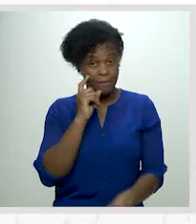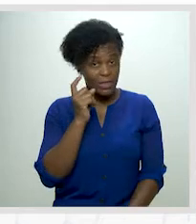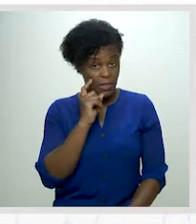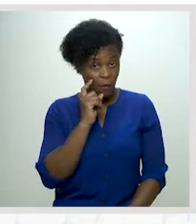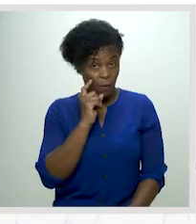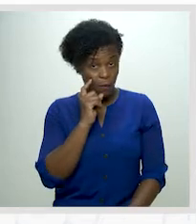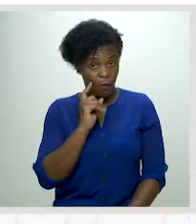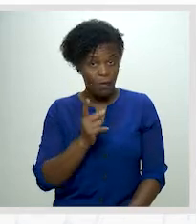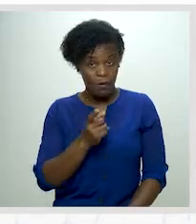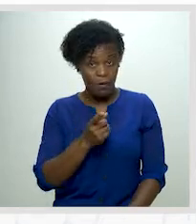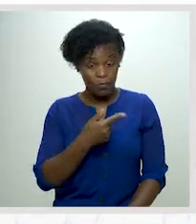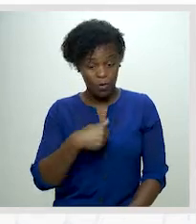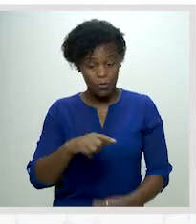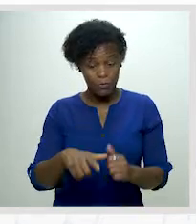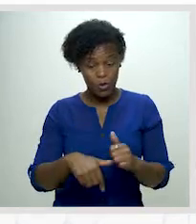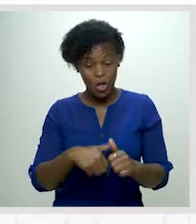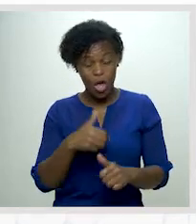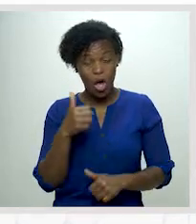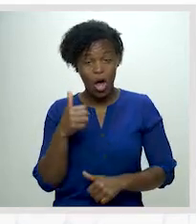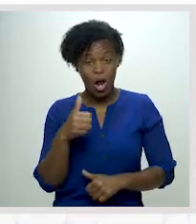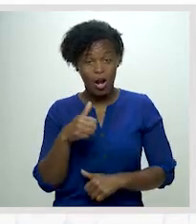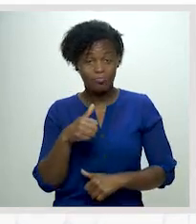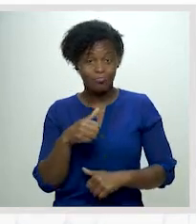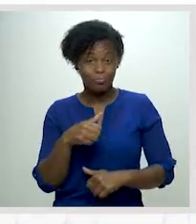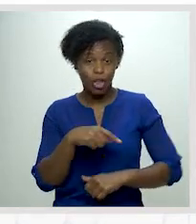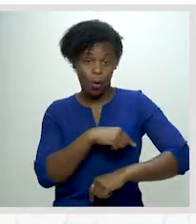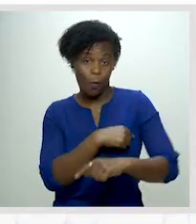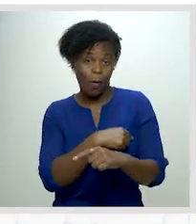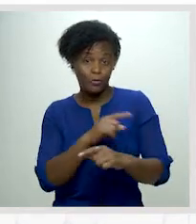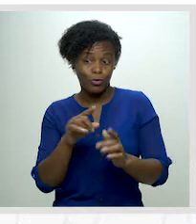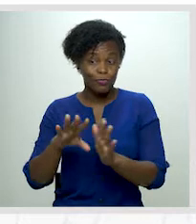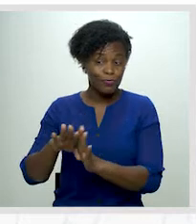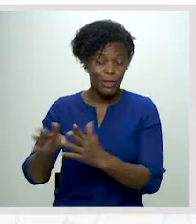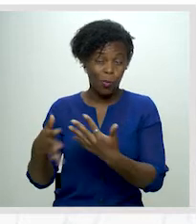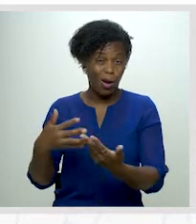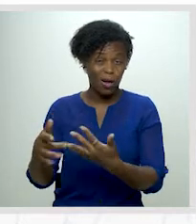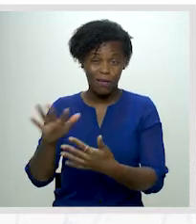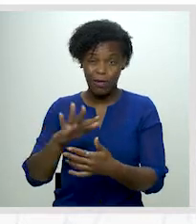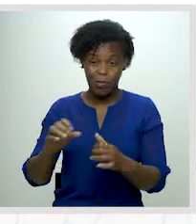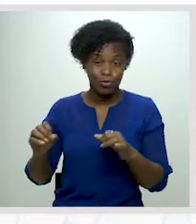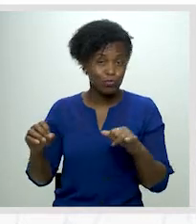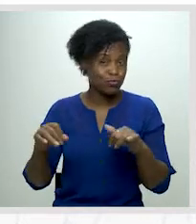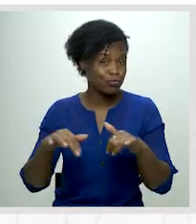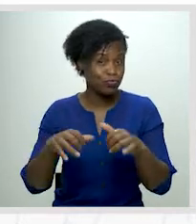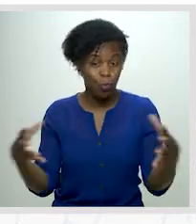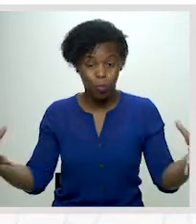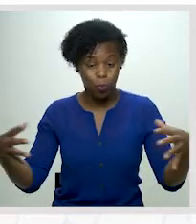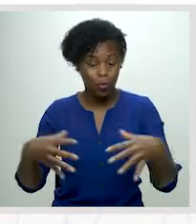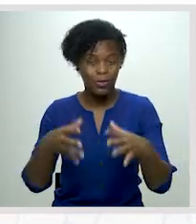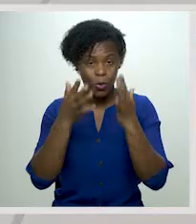prevenção é nosso melhor termômetro. Evite qualquer tipo de aglomeração e